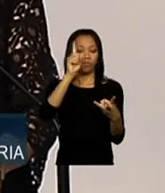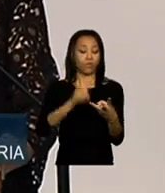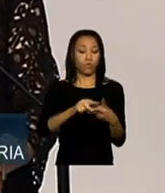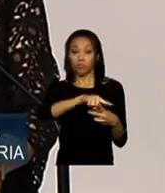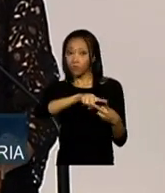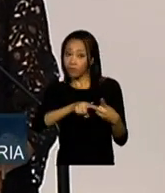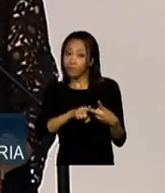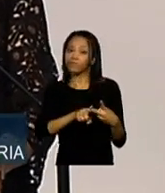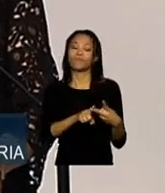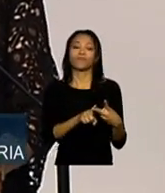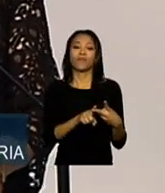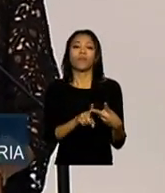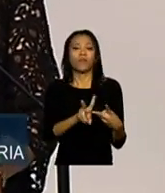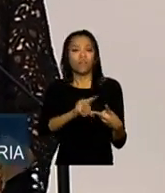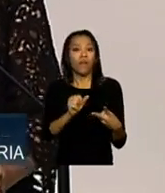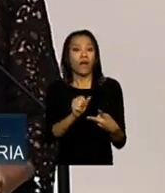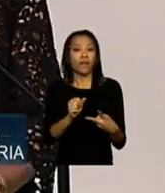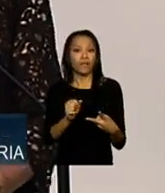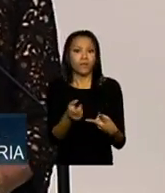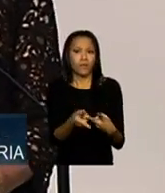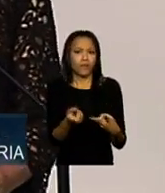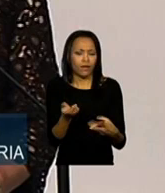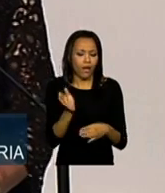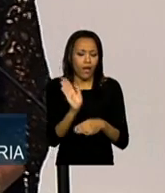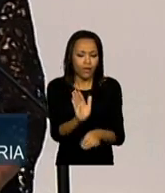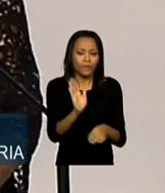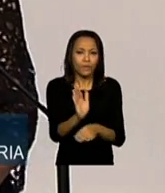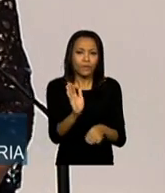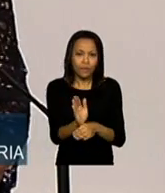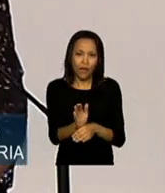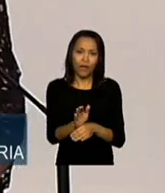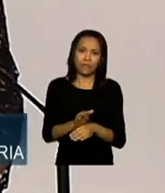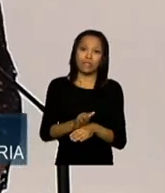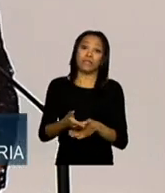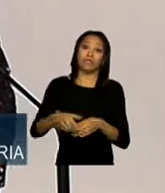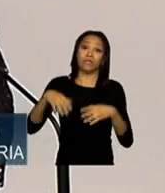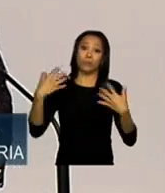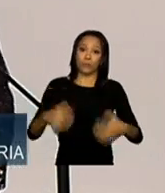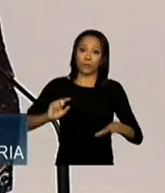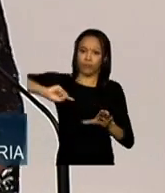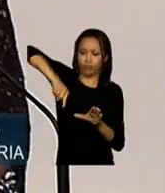decorrentes da exploração complexa no pré-sal.